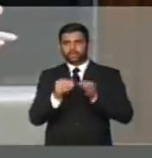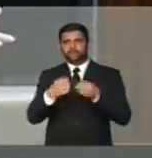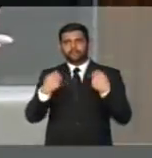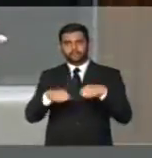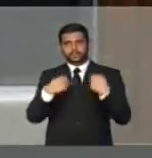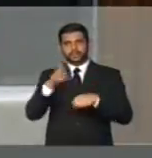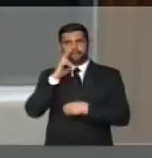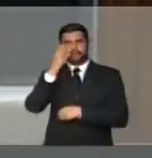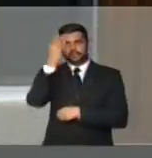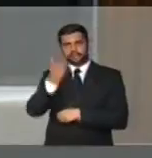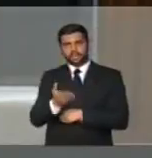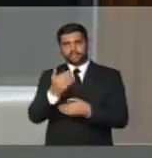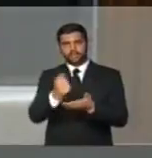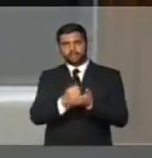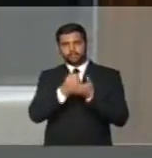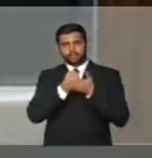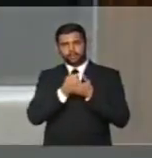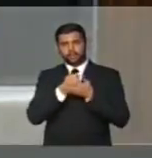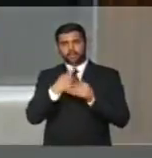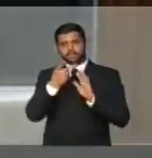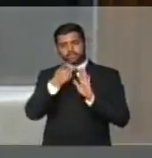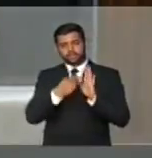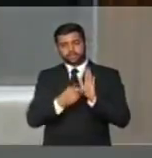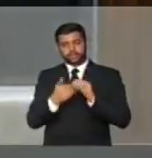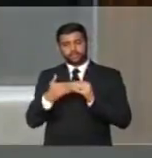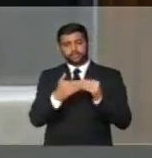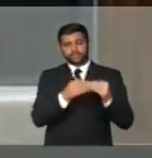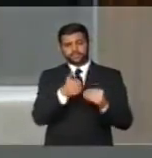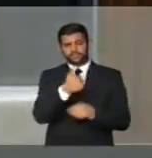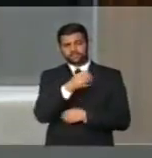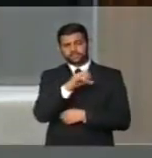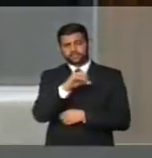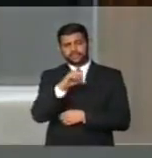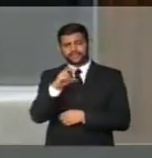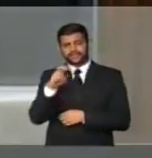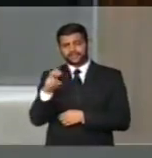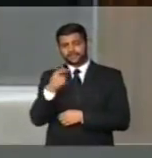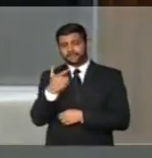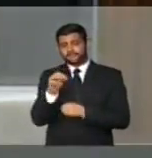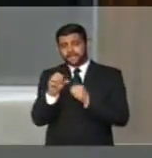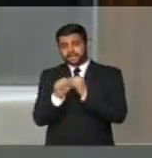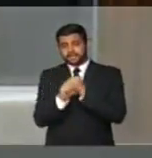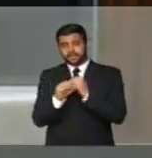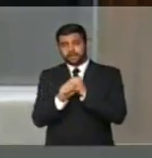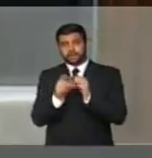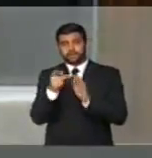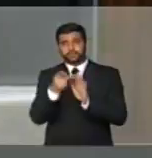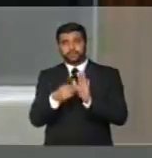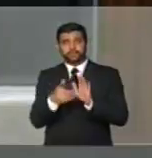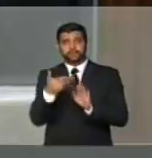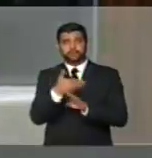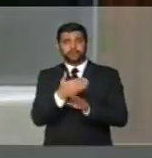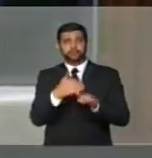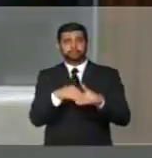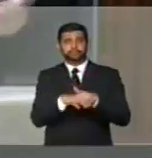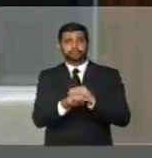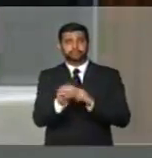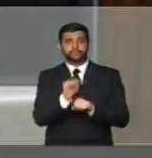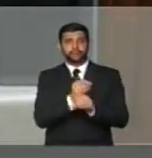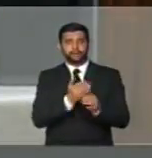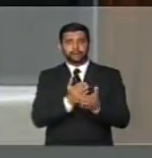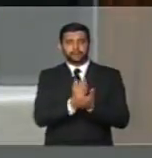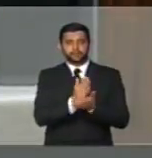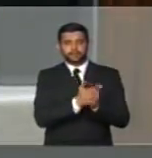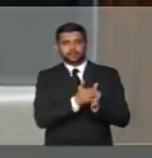precisar de Vossa Excelência, esse nosso projeto ele vem de 1995, são 20 anos esse projeto tramitando, foi